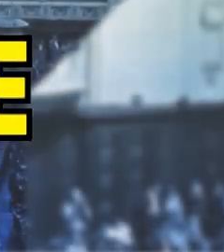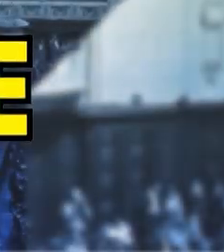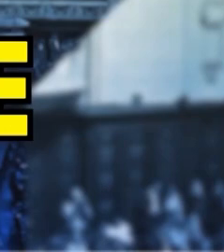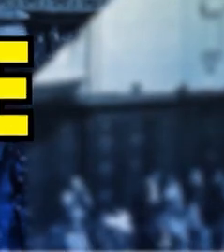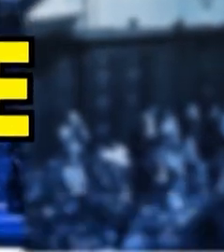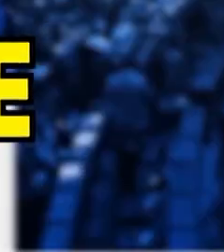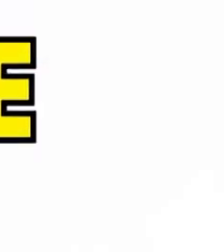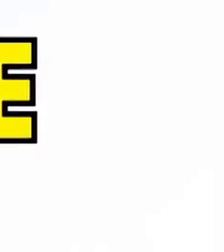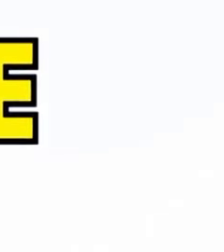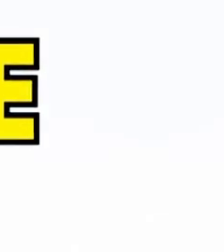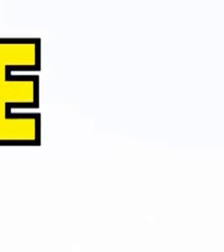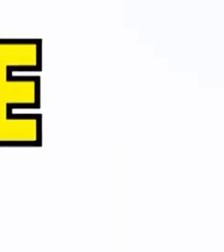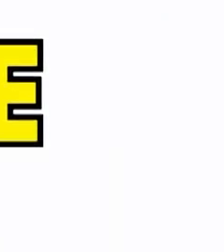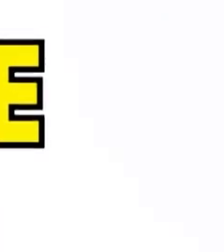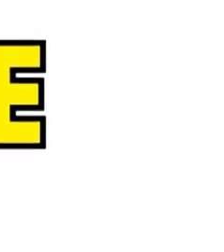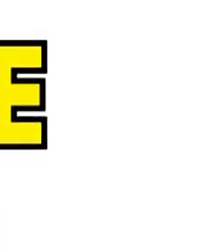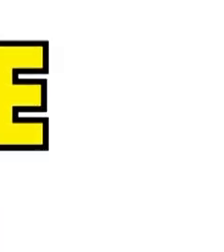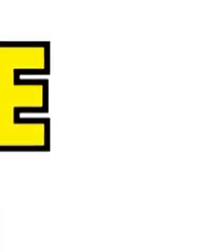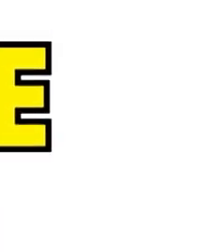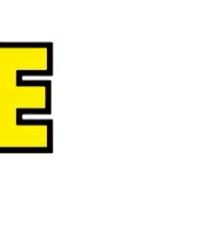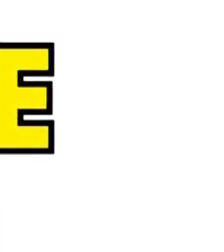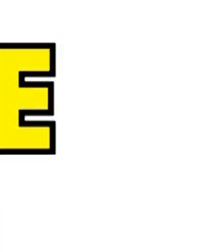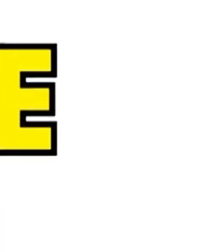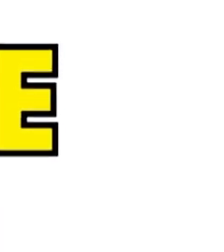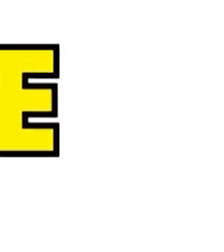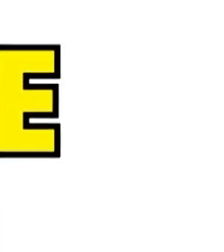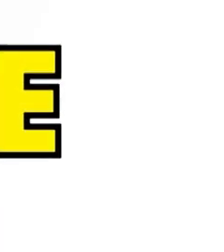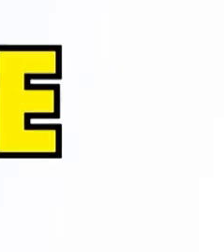aí